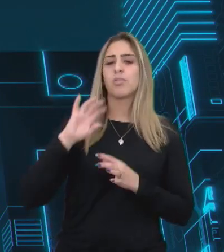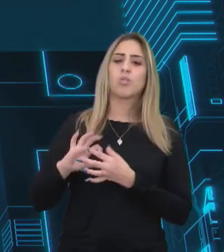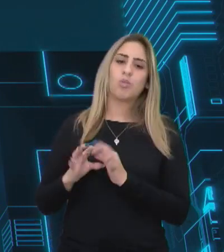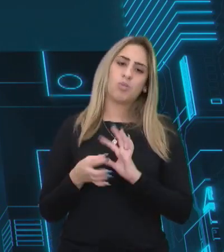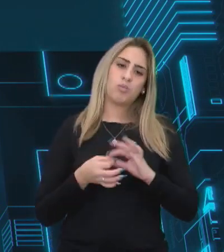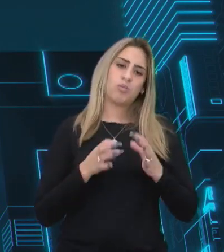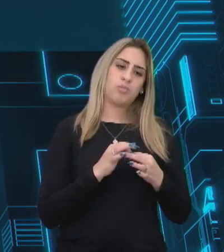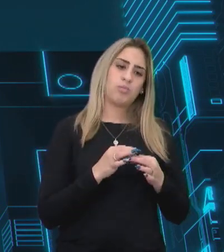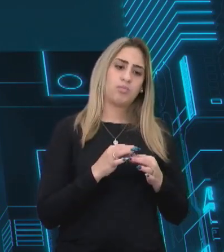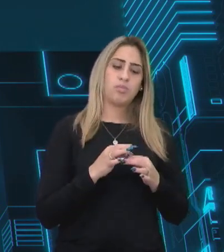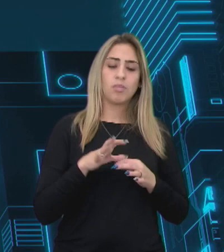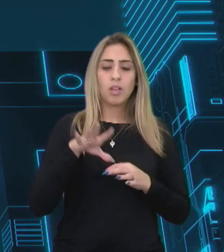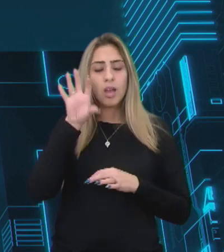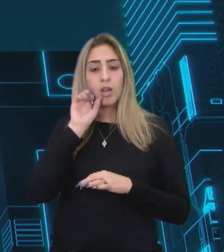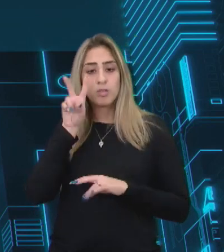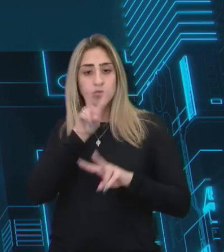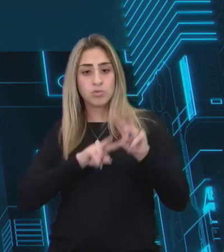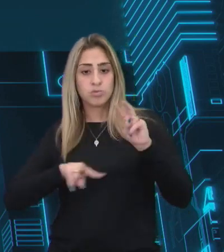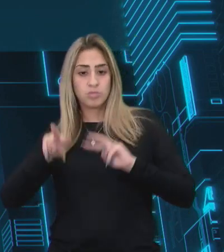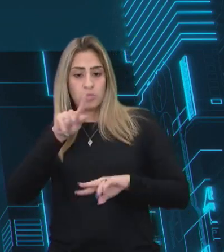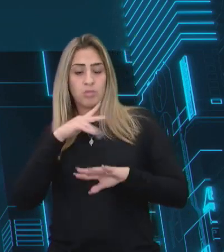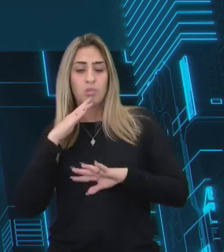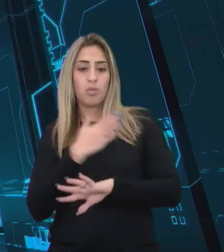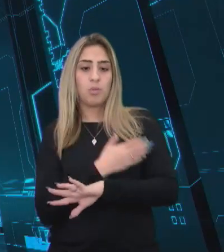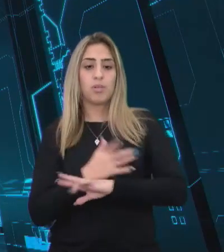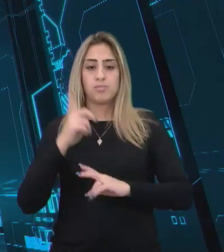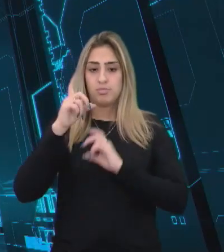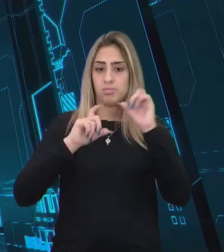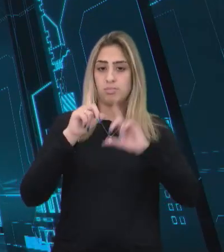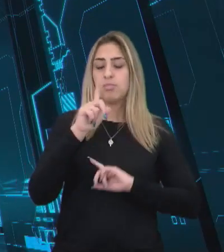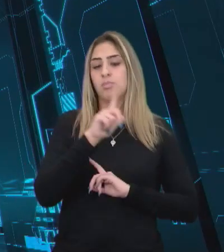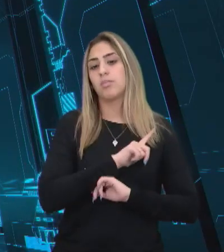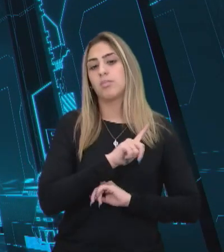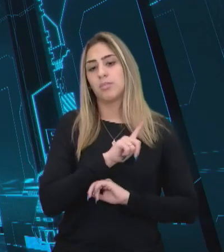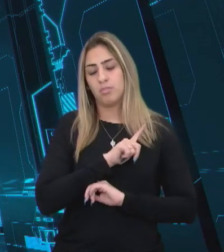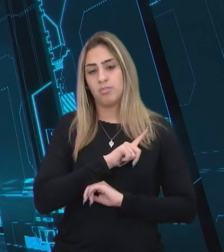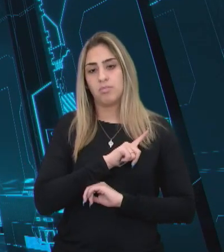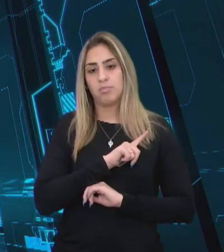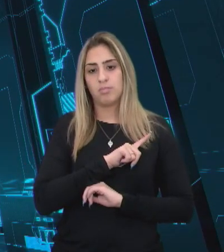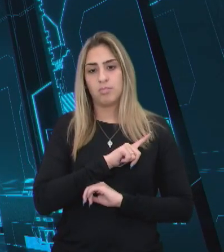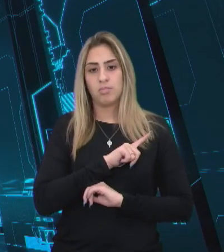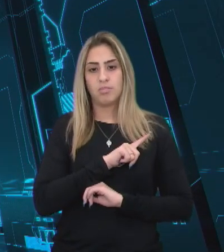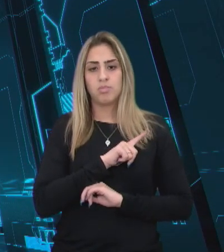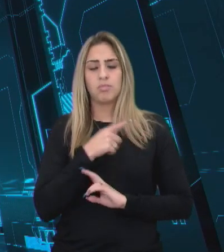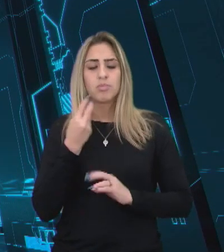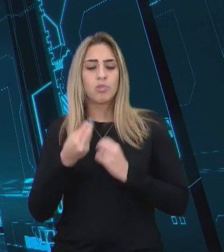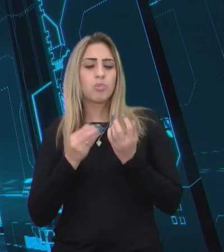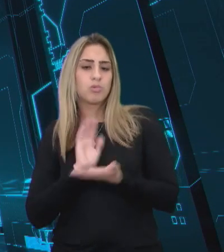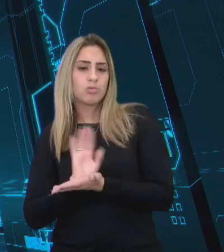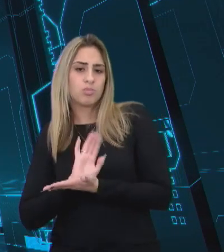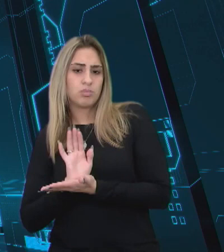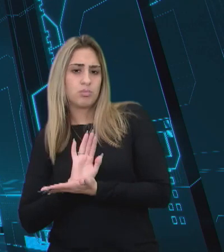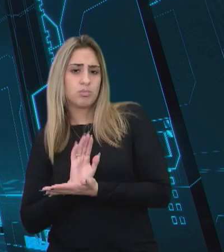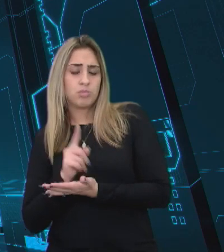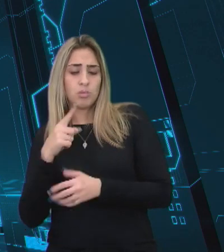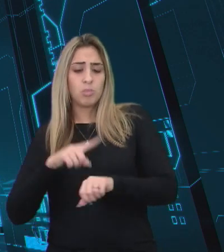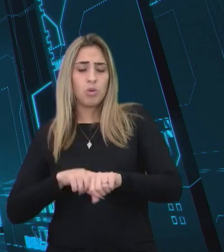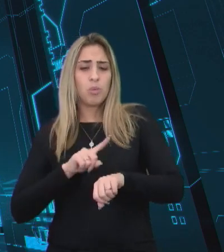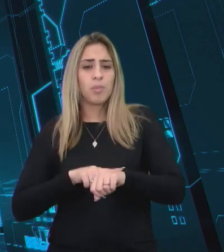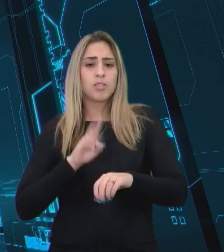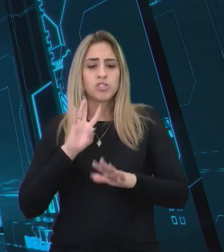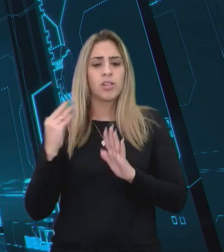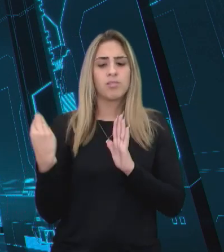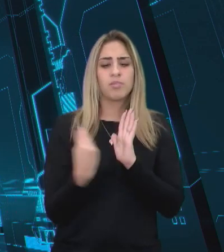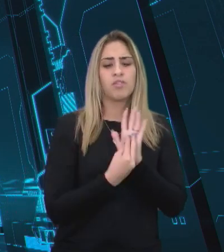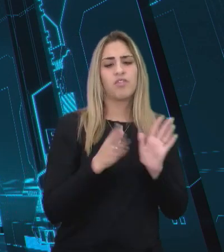O audiovisual, né, como começa lá com a fotografia, a gente já tem com o cinema, a gente já tem ali um momento